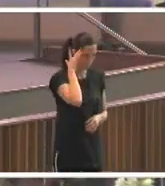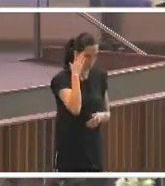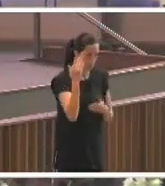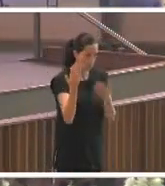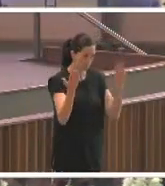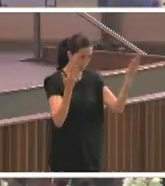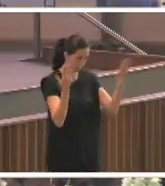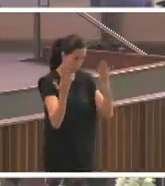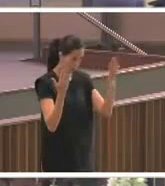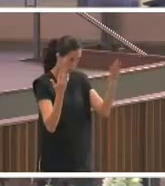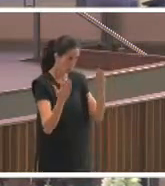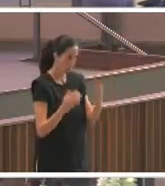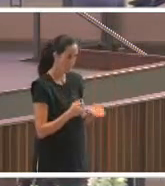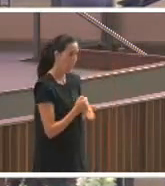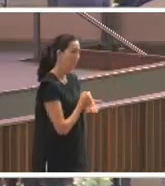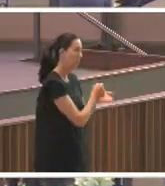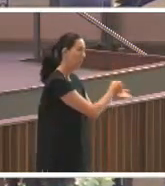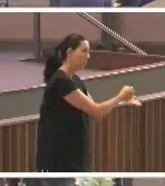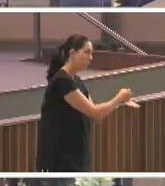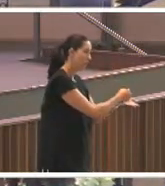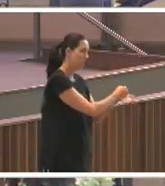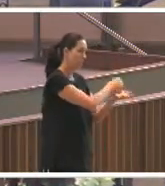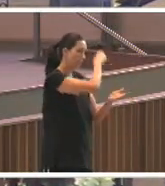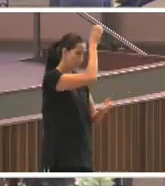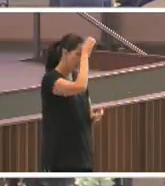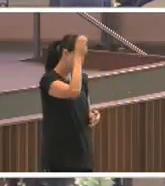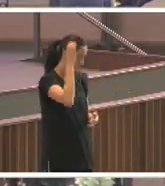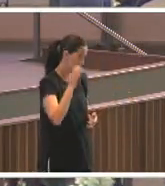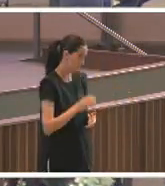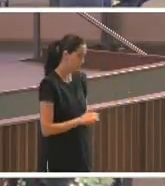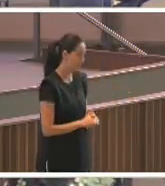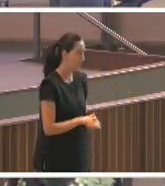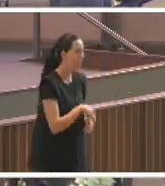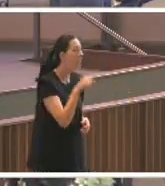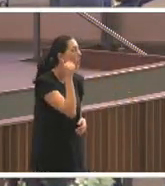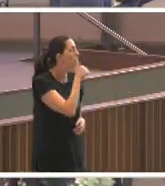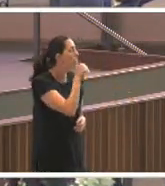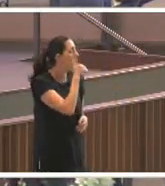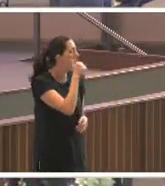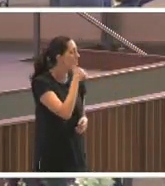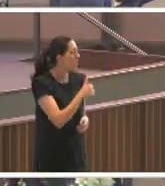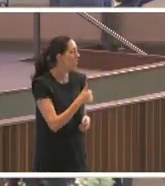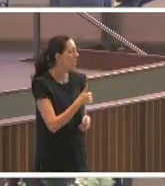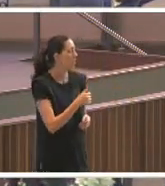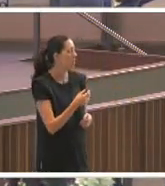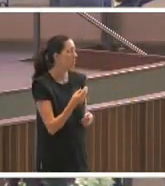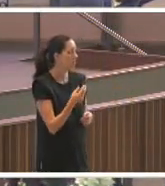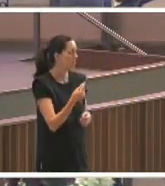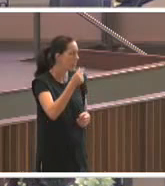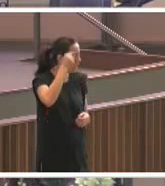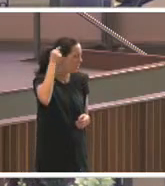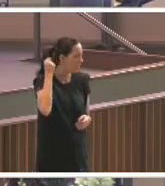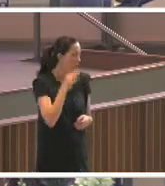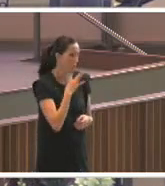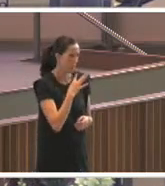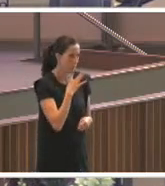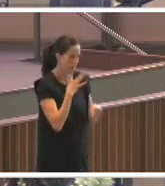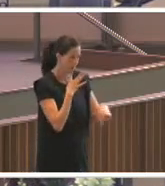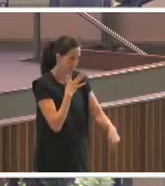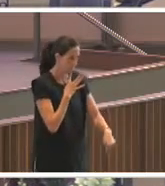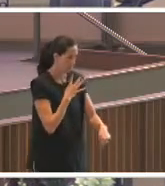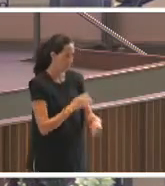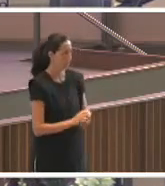que eu conheci há muitos anos atrás aqui na igreja. E a experiência dela foi muito linda. Ela contou